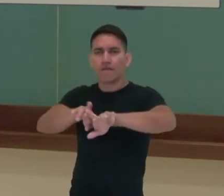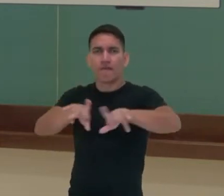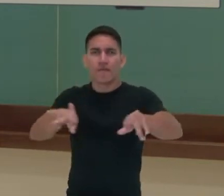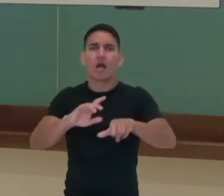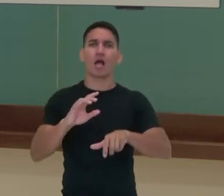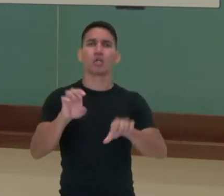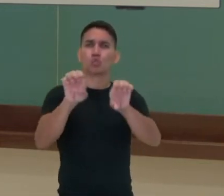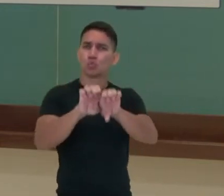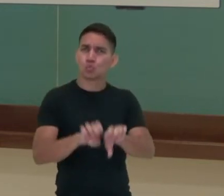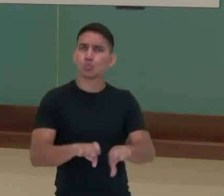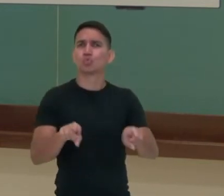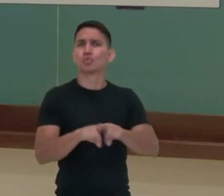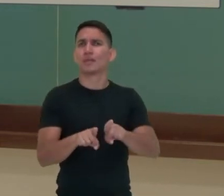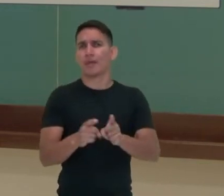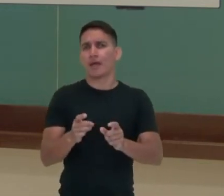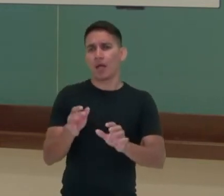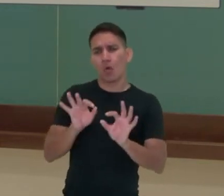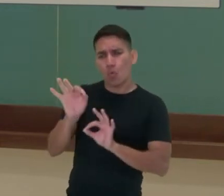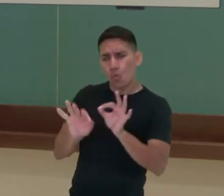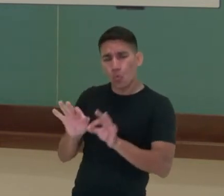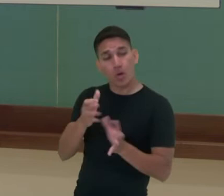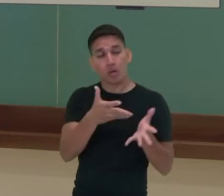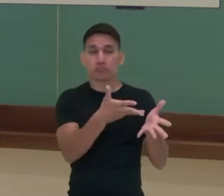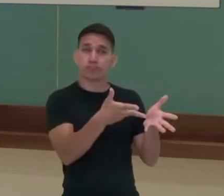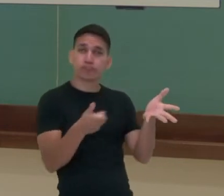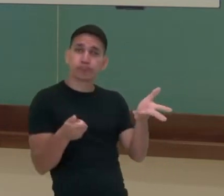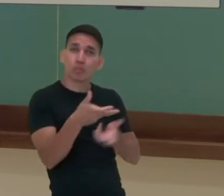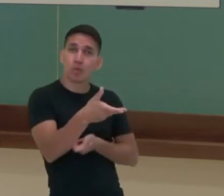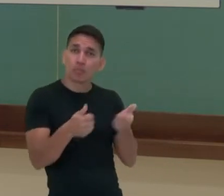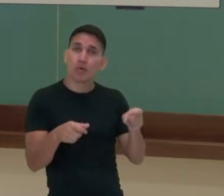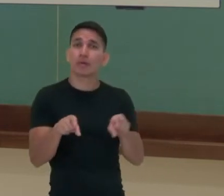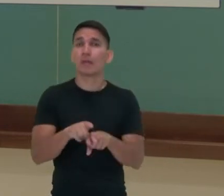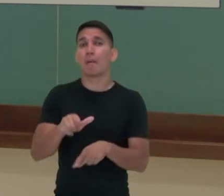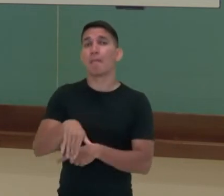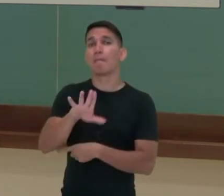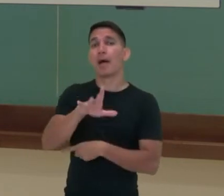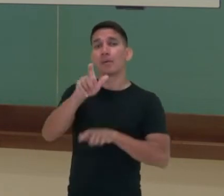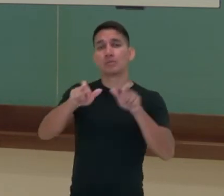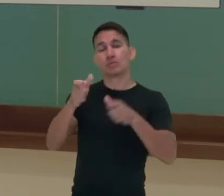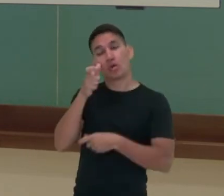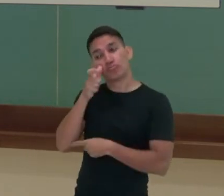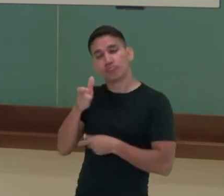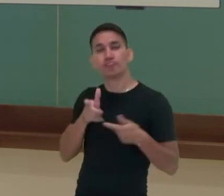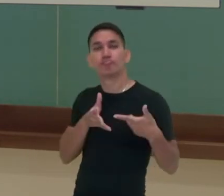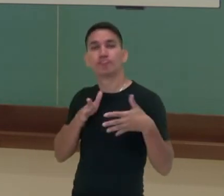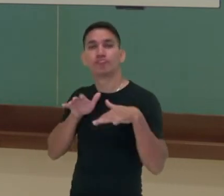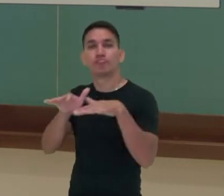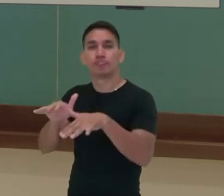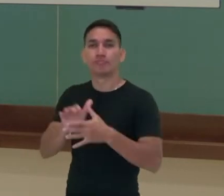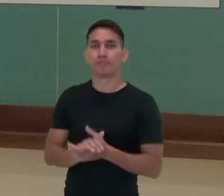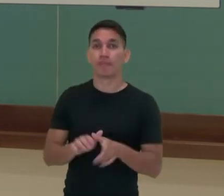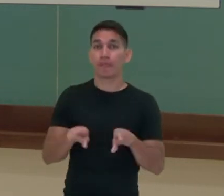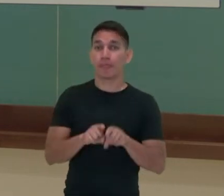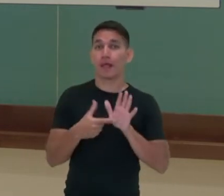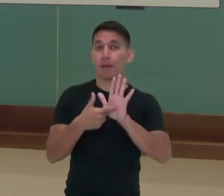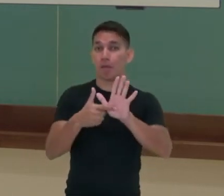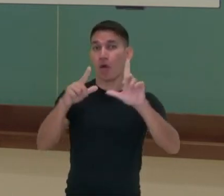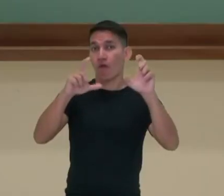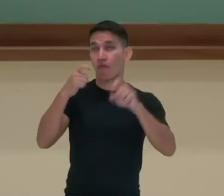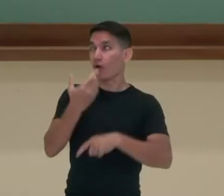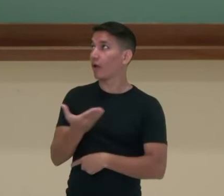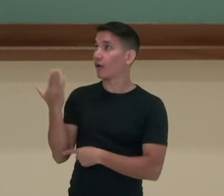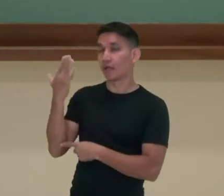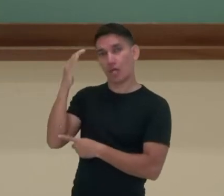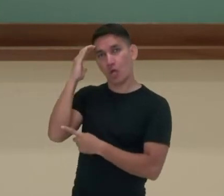novas áreas urbanas também vai atraindo mais e mais pessoas, tá bom? Muito bem. E aqui temos a fotografia de Curitiba lá na década